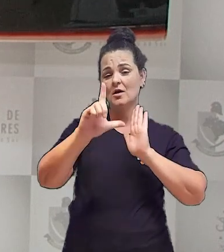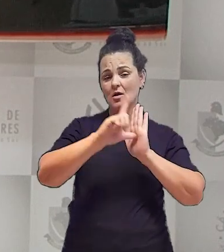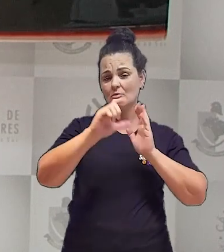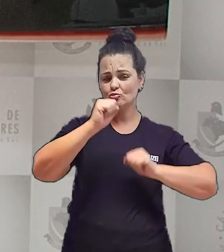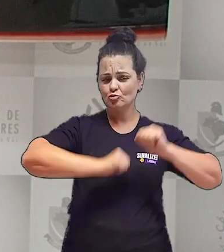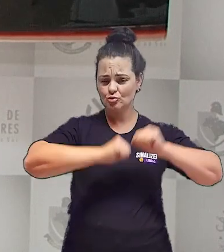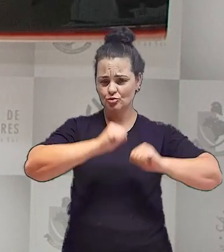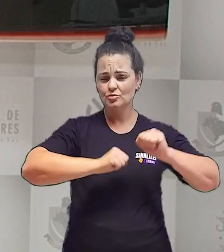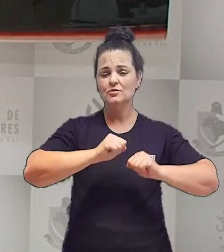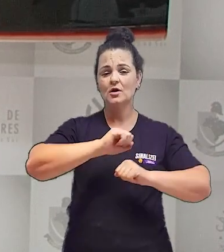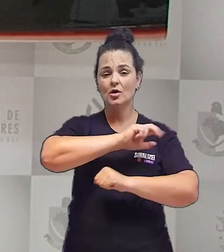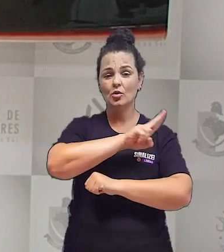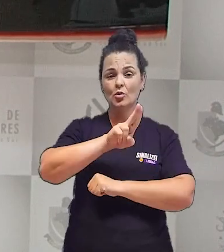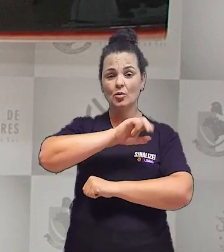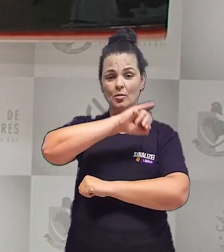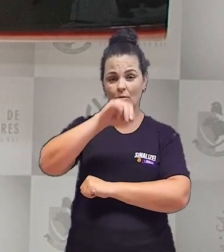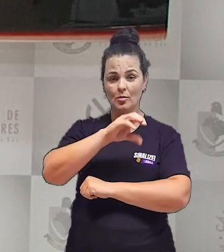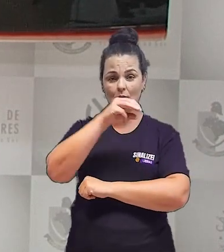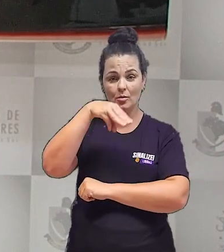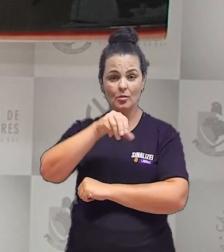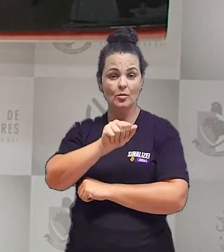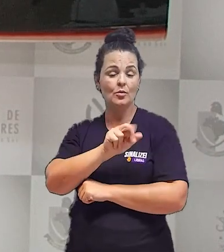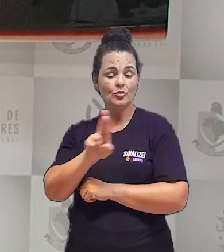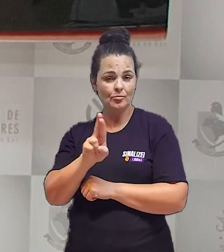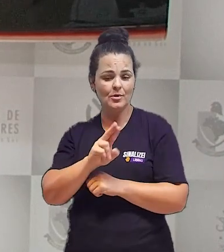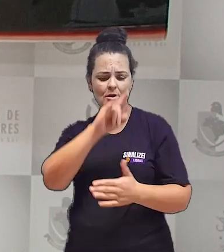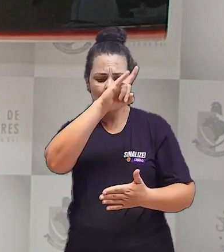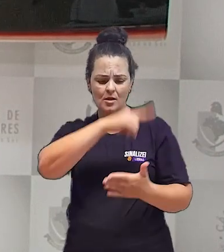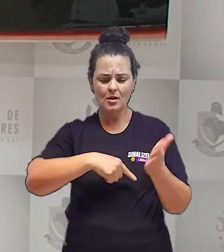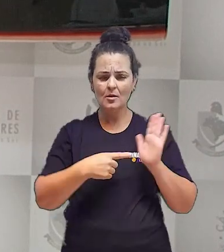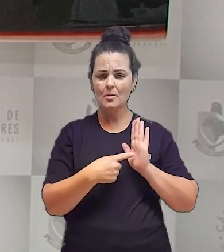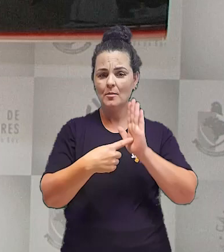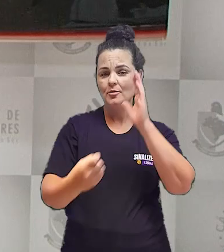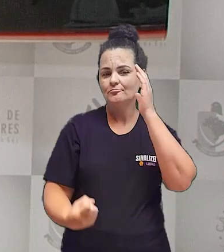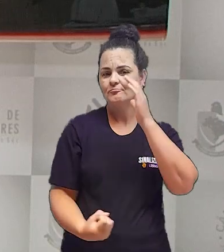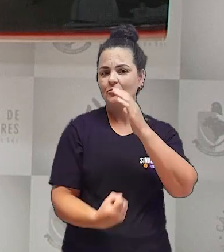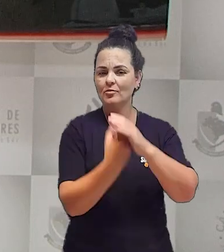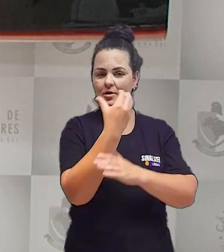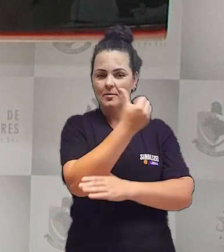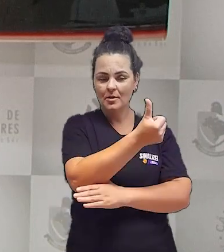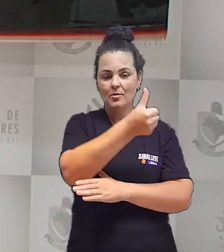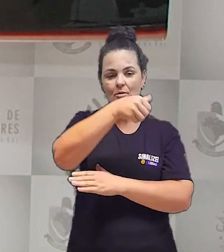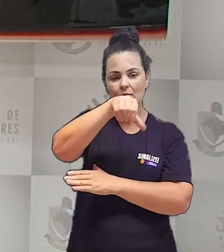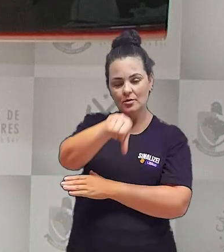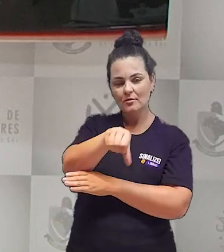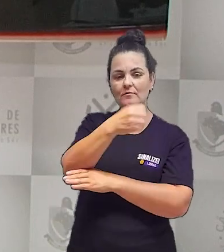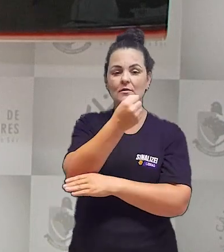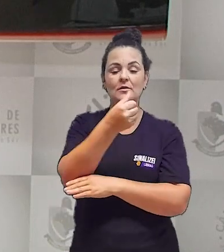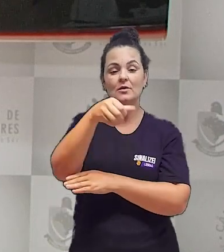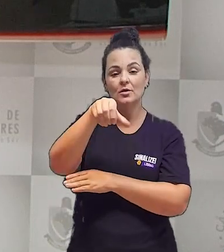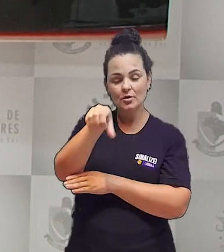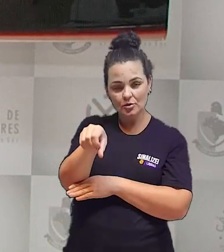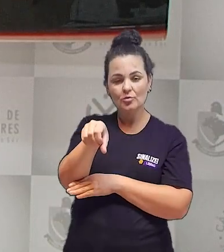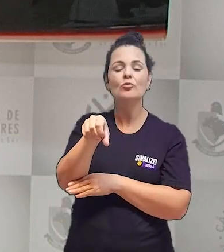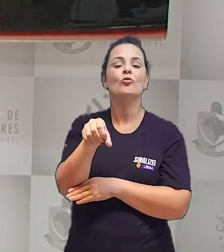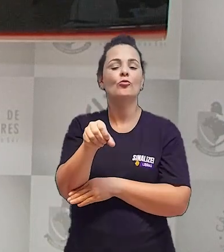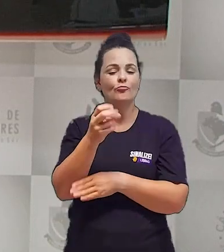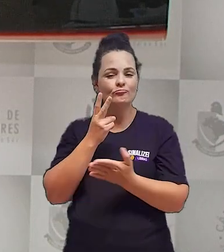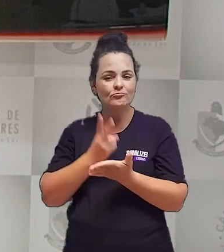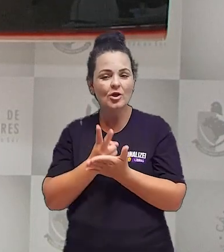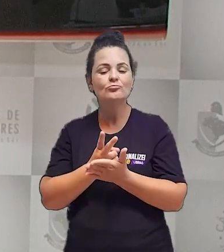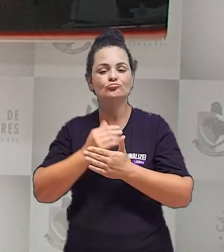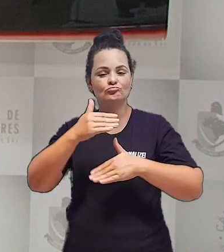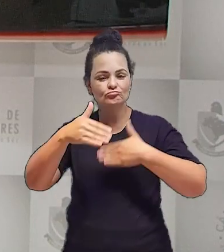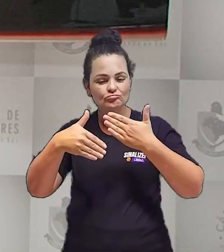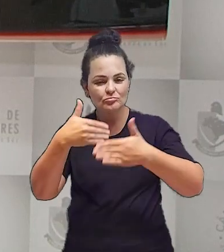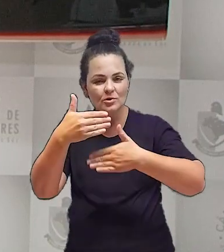Jomar Indústria e Comércio limitada segundo o documento a empresa fundada em 1989 tem desempenhado